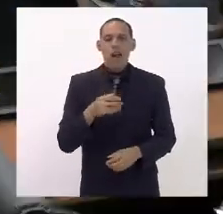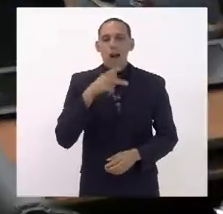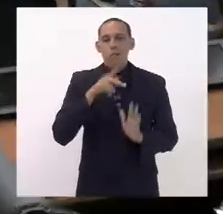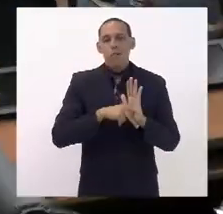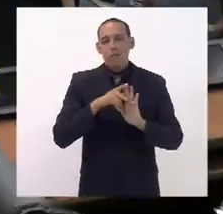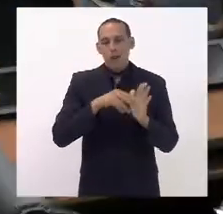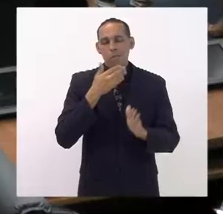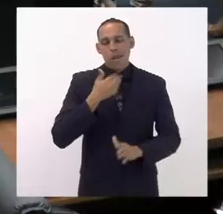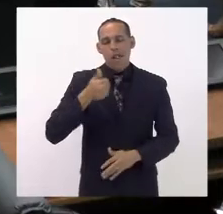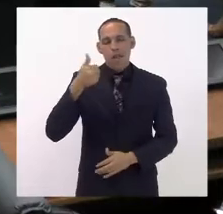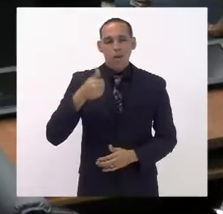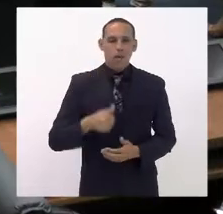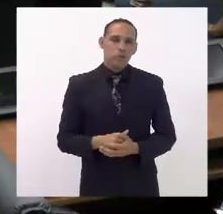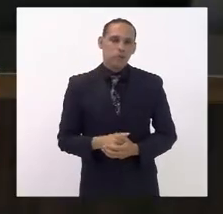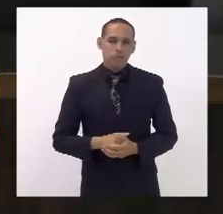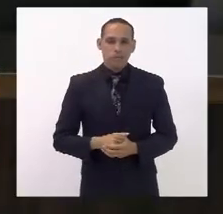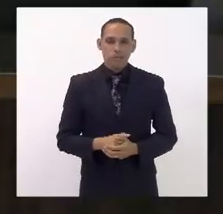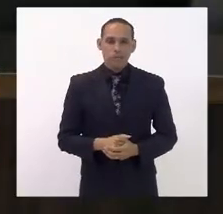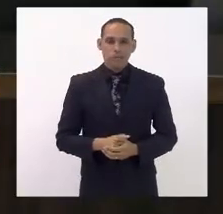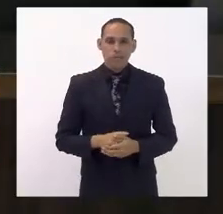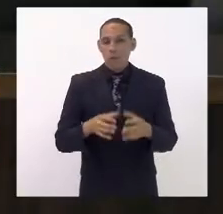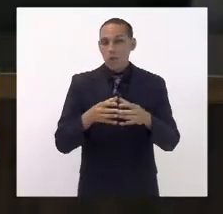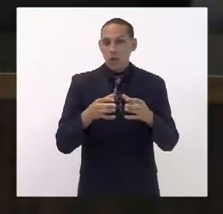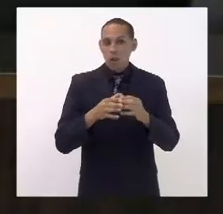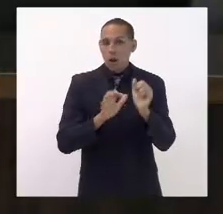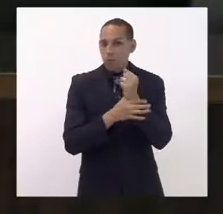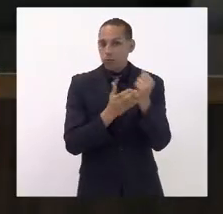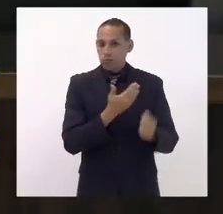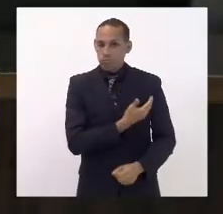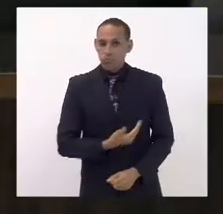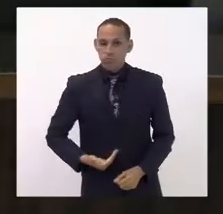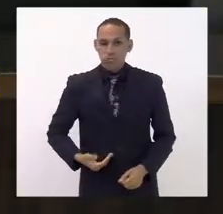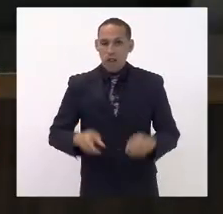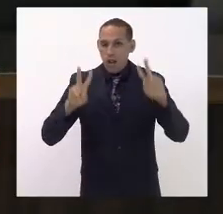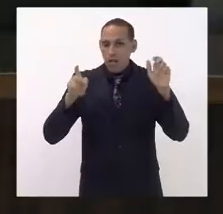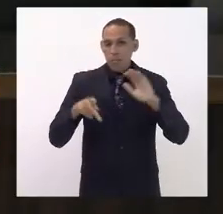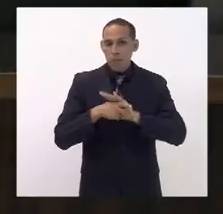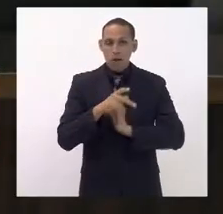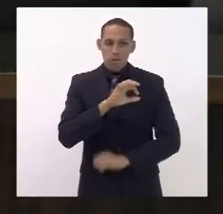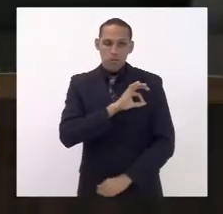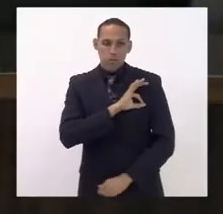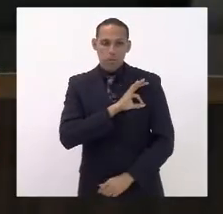projeto. Da Comissão de Segurança Pública e Assuntos de Polícia,